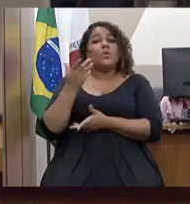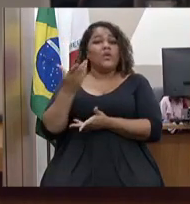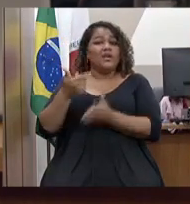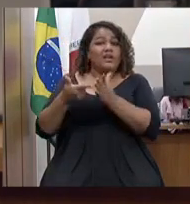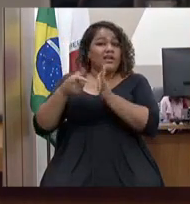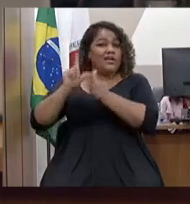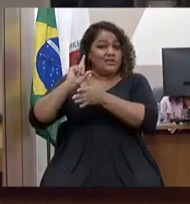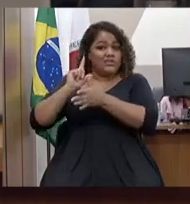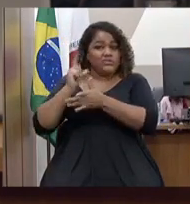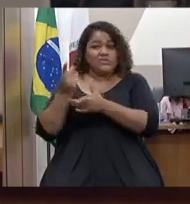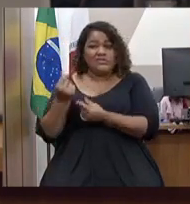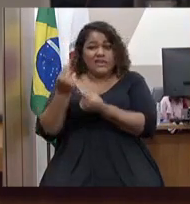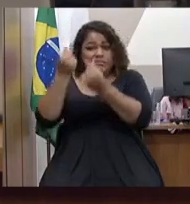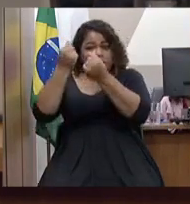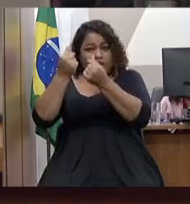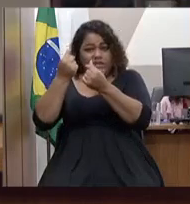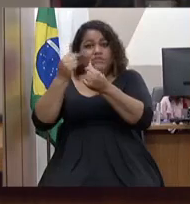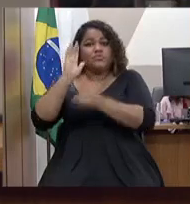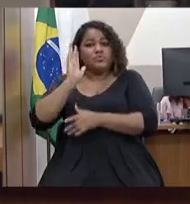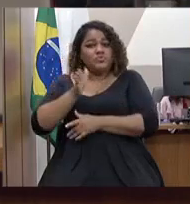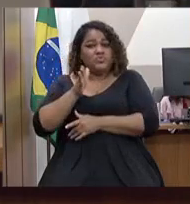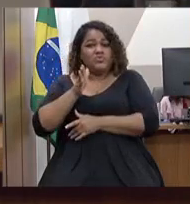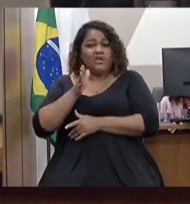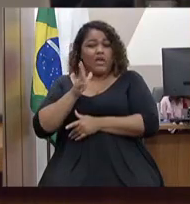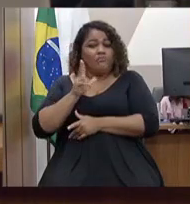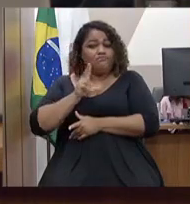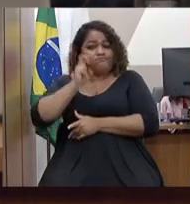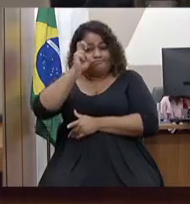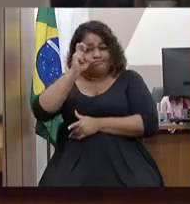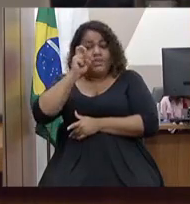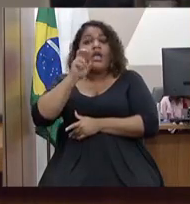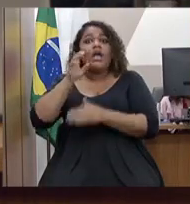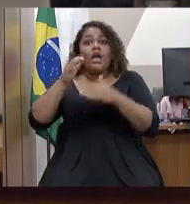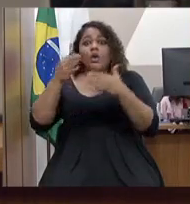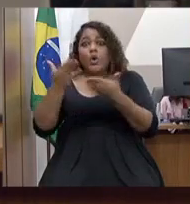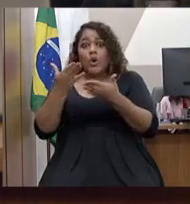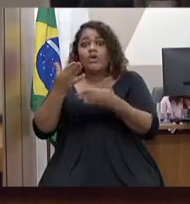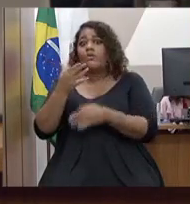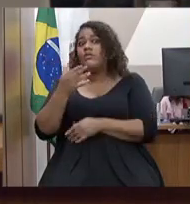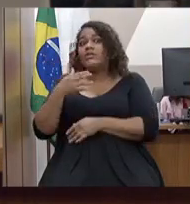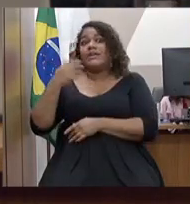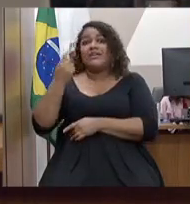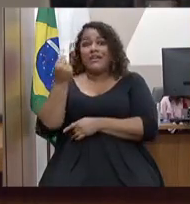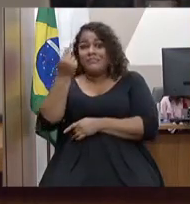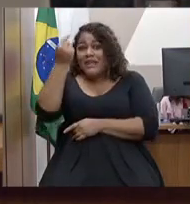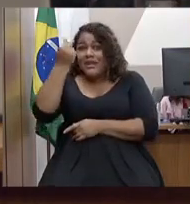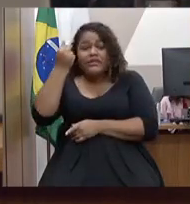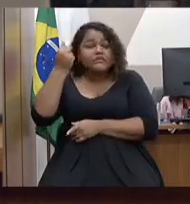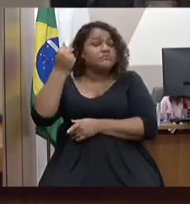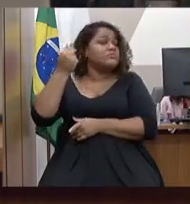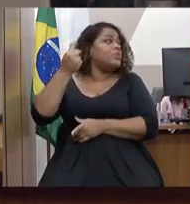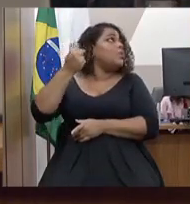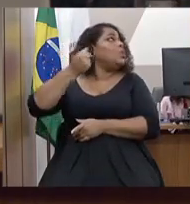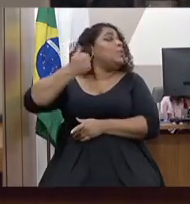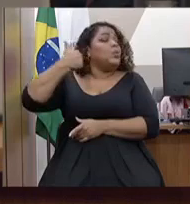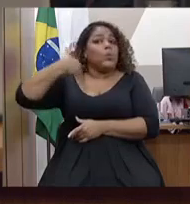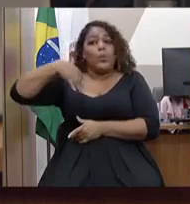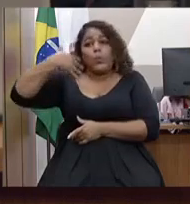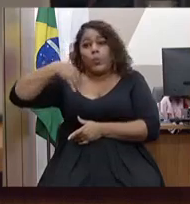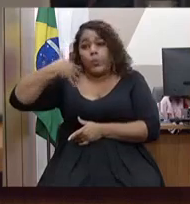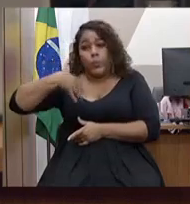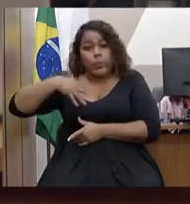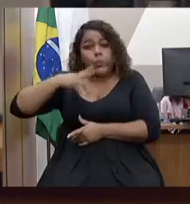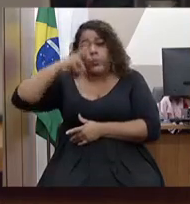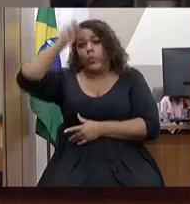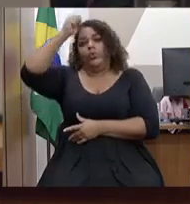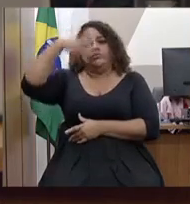Voraz no sim em todos os aspectos questão de faturamento de lucro e de massacre da mão de